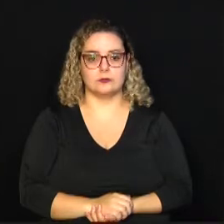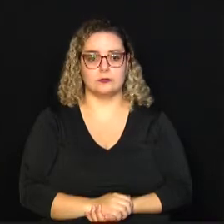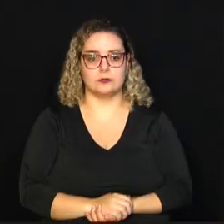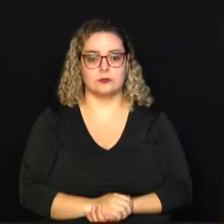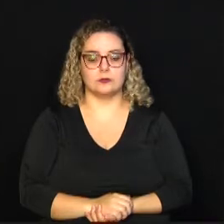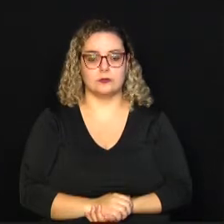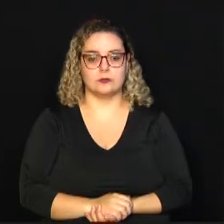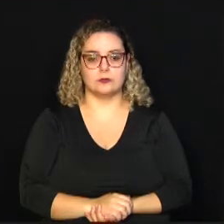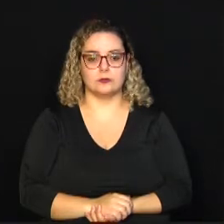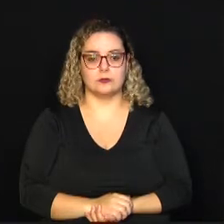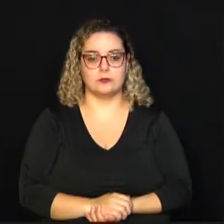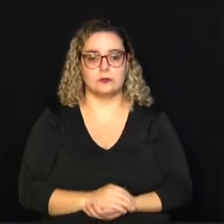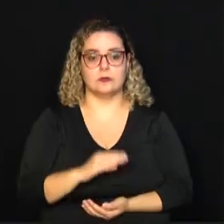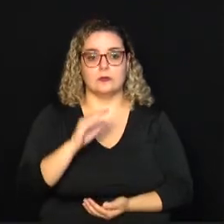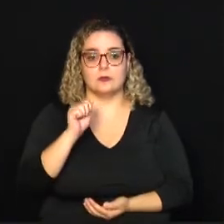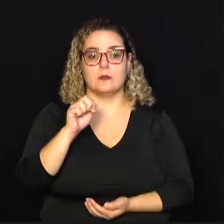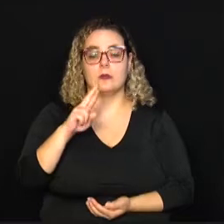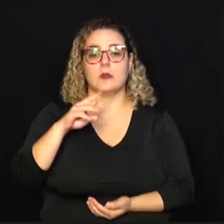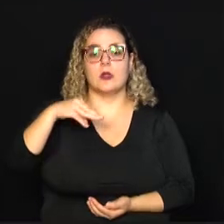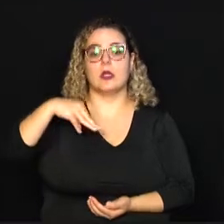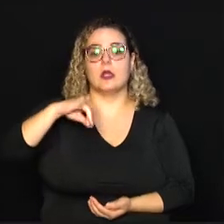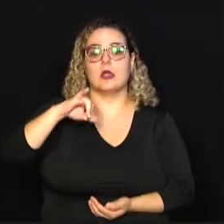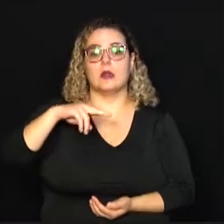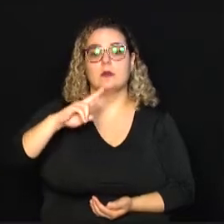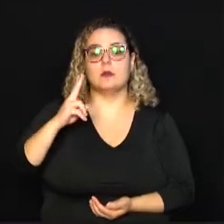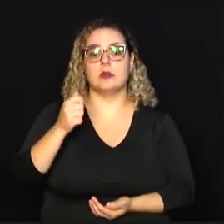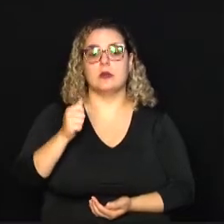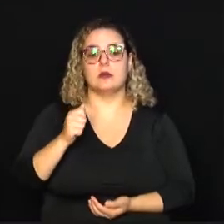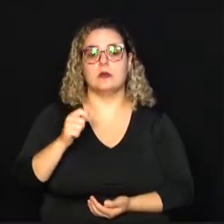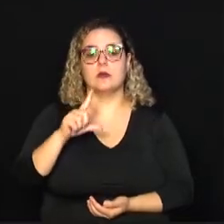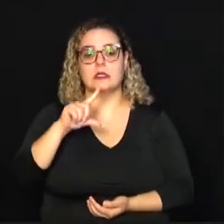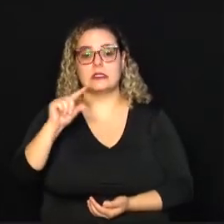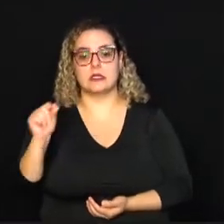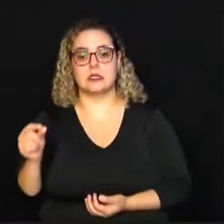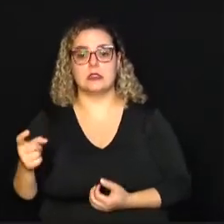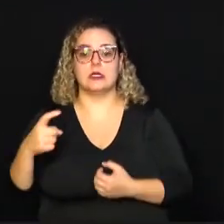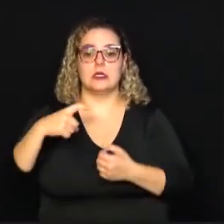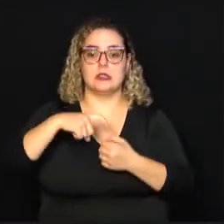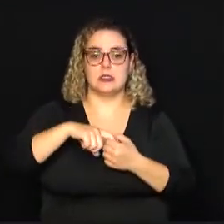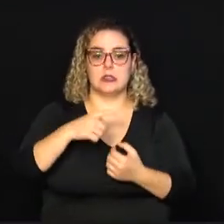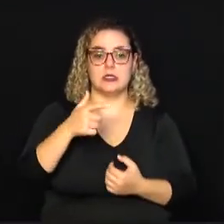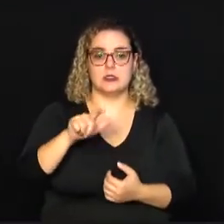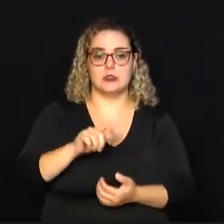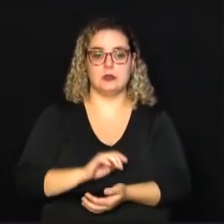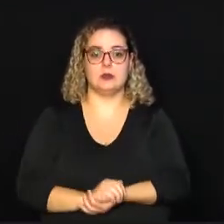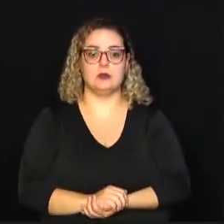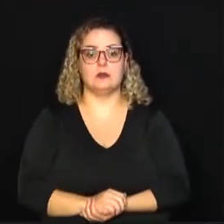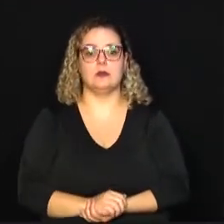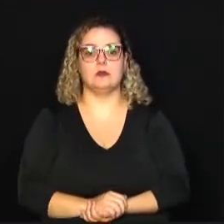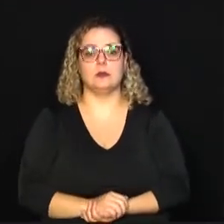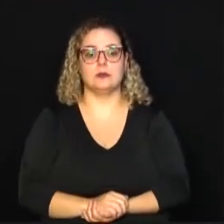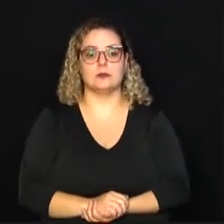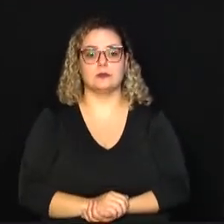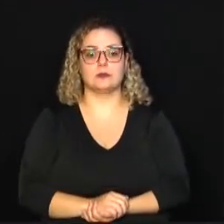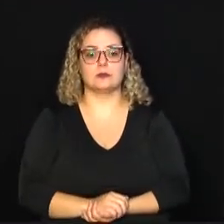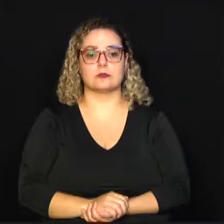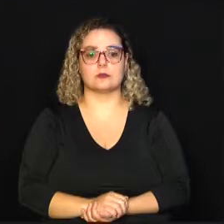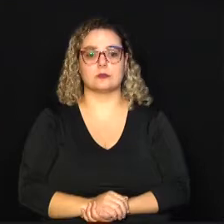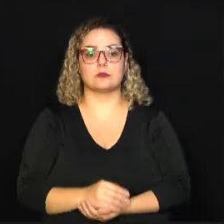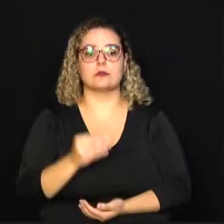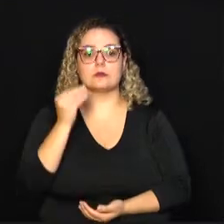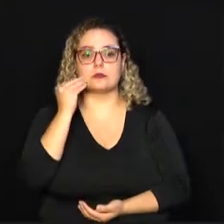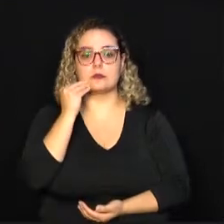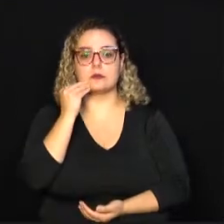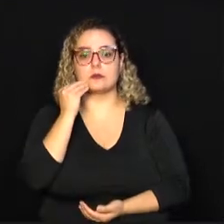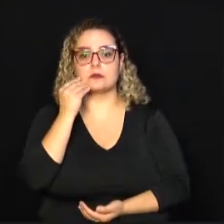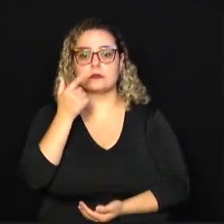Tá, a Carminha vai sair e entrar novamente para poder ativar.